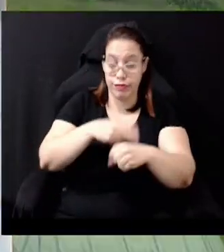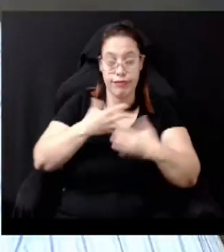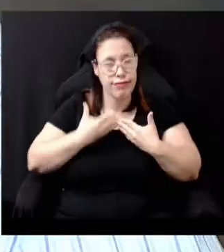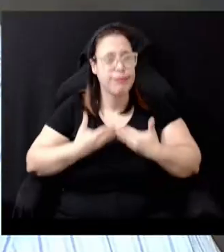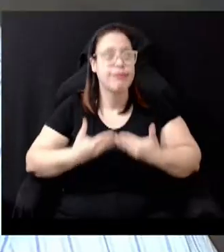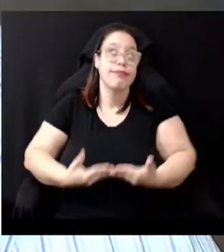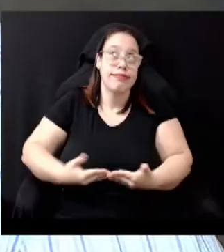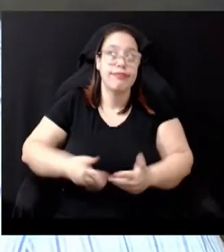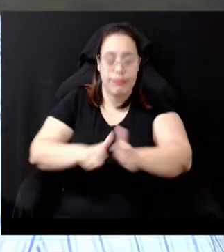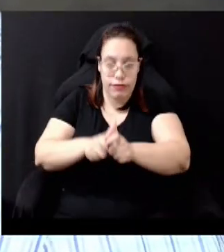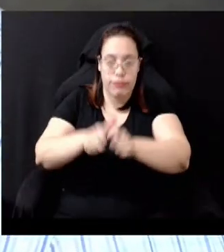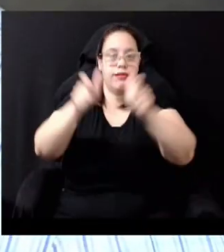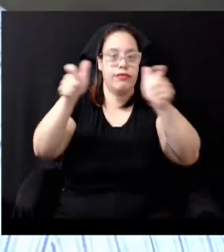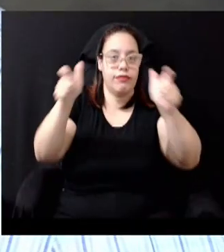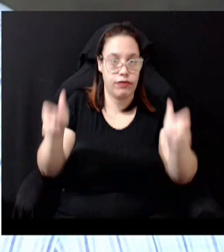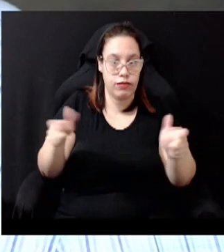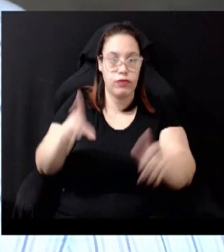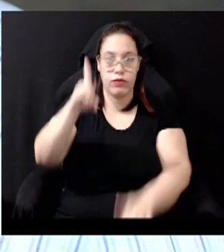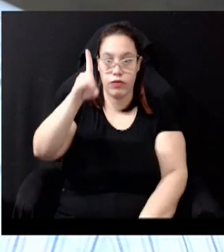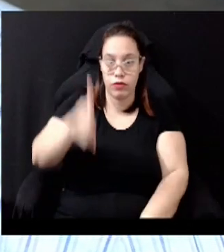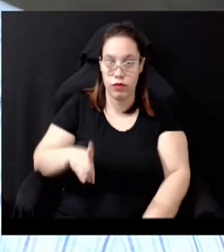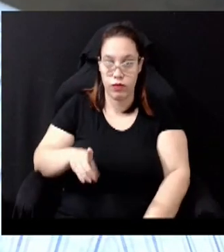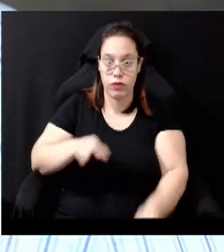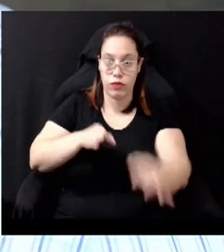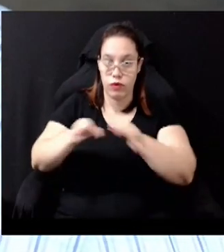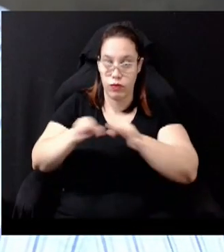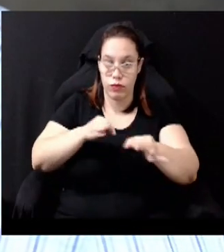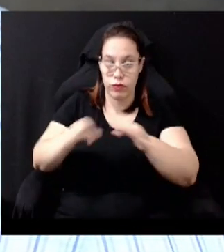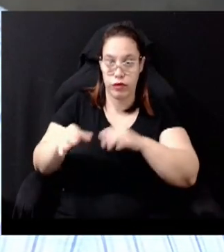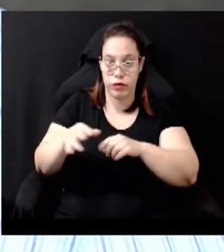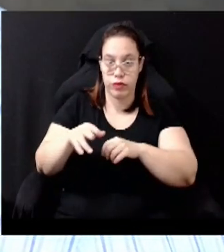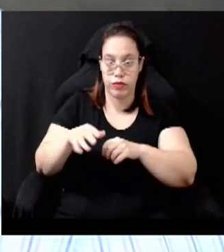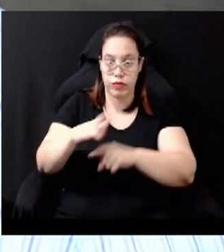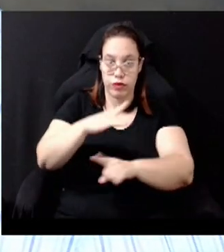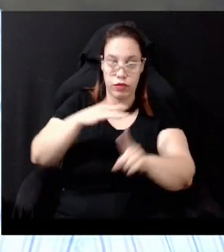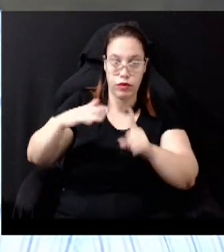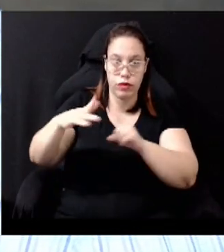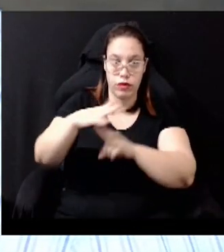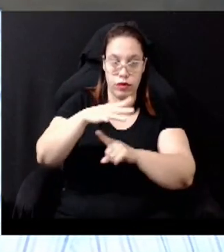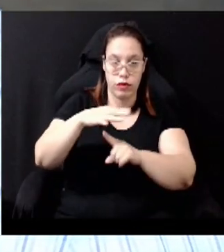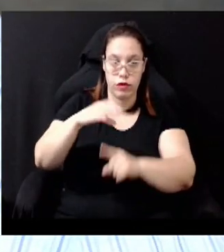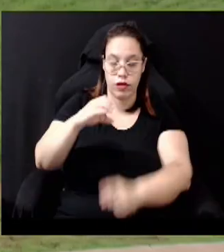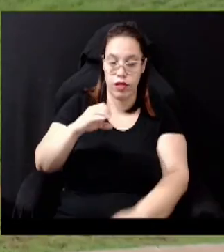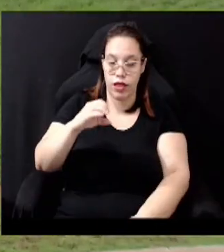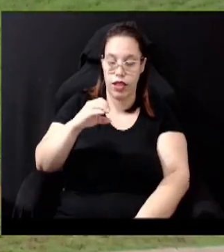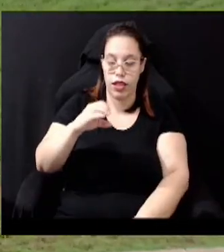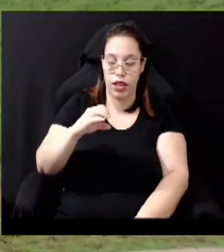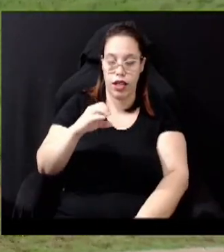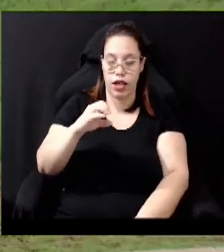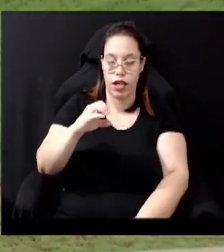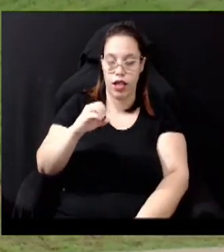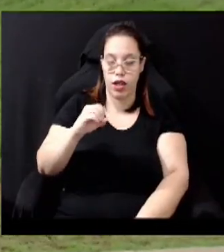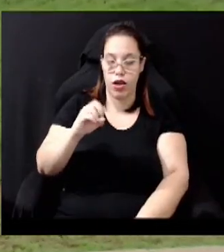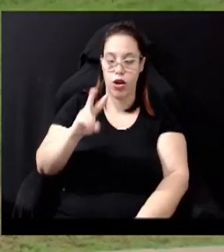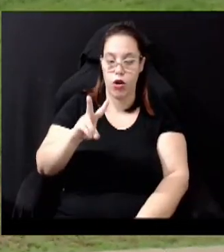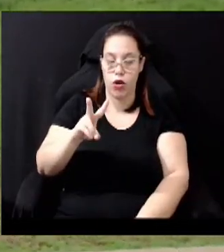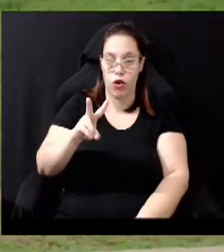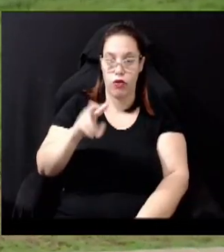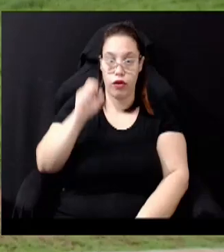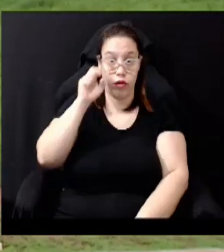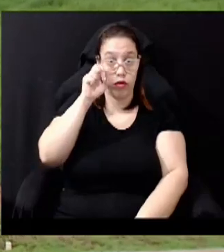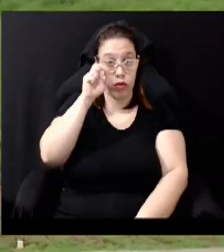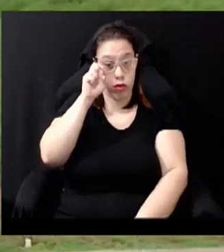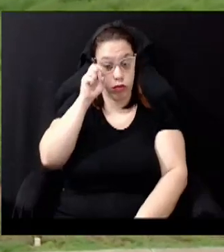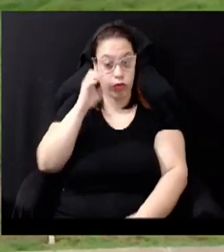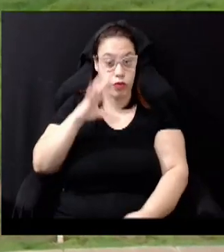aumentou. Para o diretor de Planejamento e Meio Ambiente da Regional do Secov Campinas, Alan Cury, as soluções